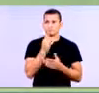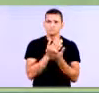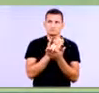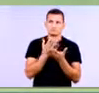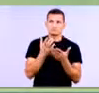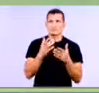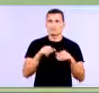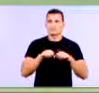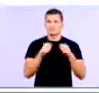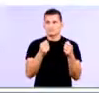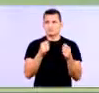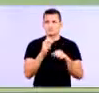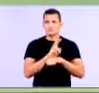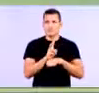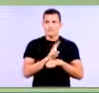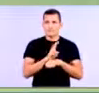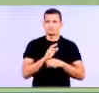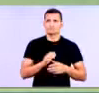ambiente físico.